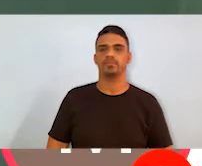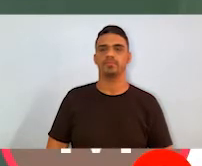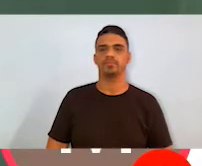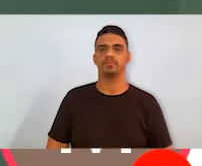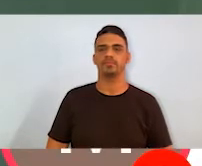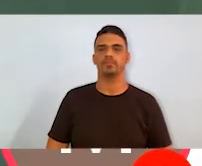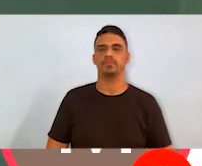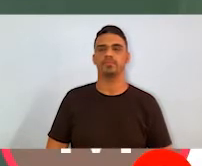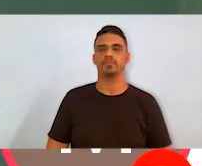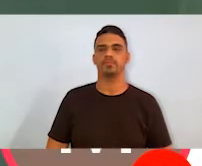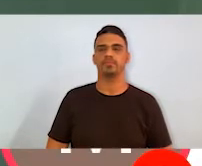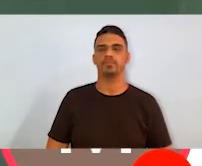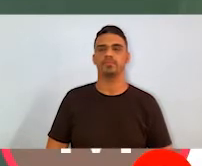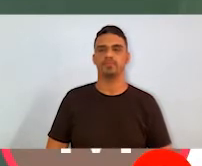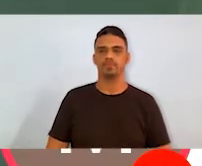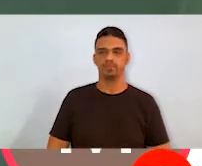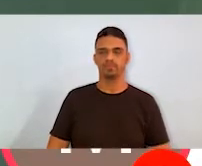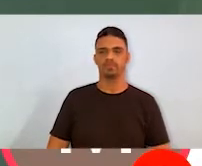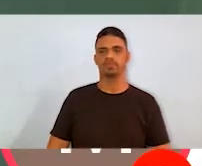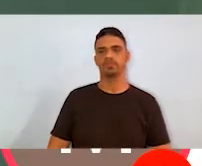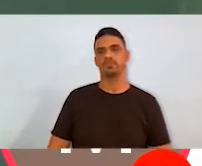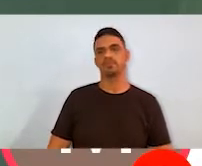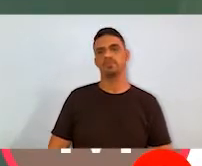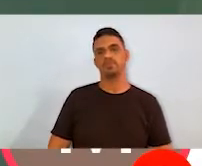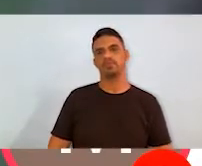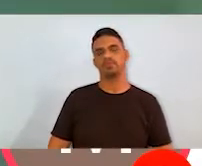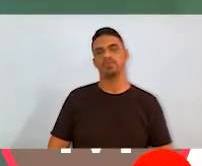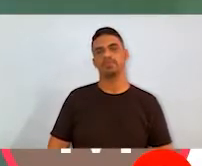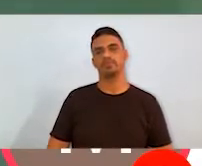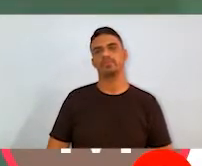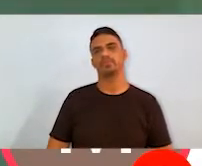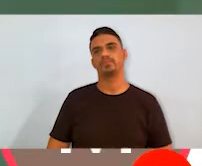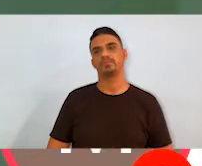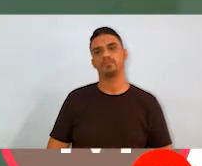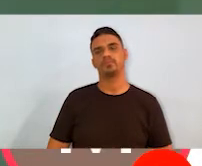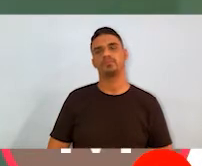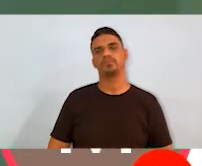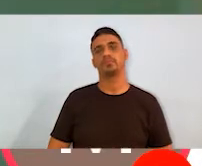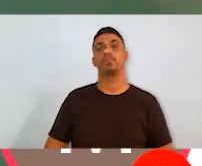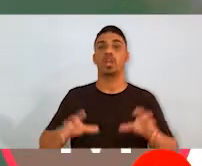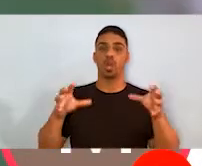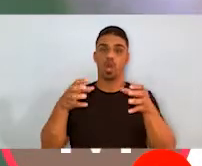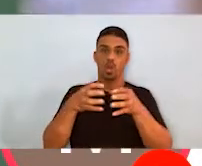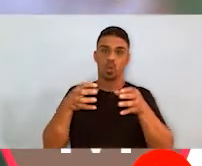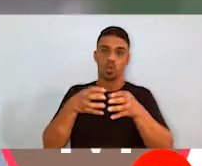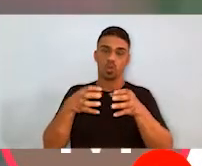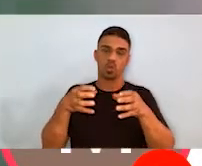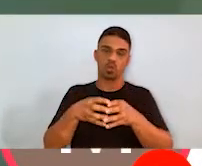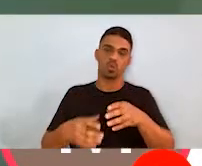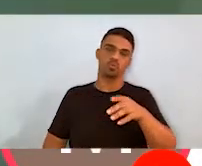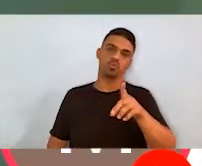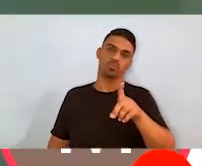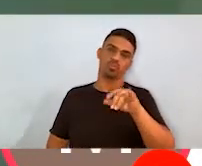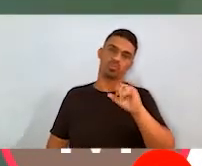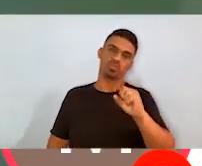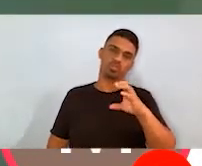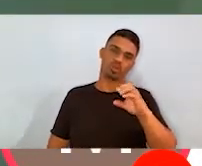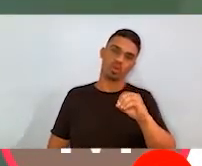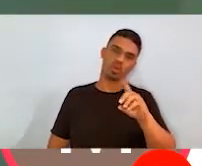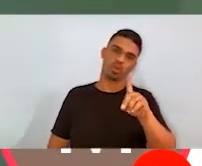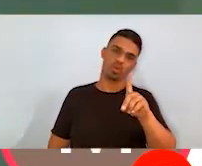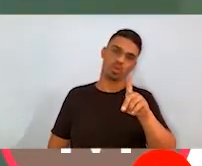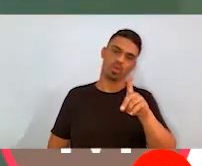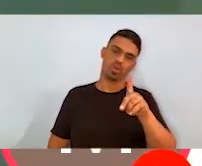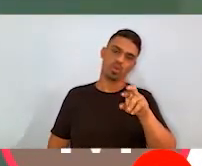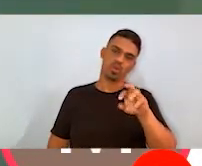Bom, Nos grupos do Discord, o pessoal perguntou aqui de